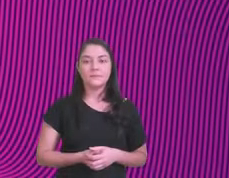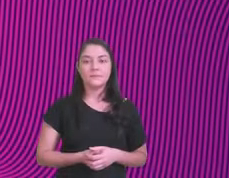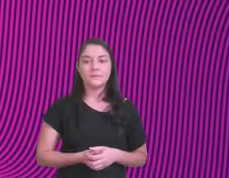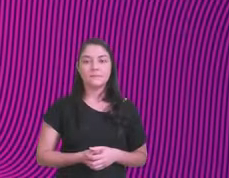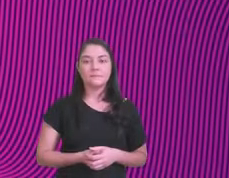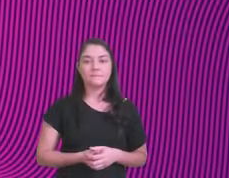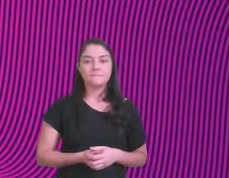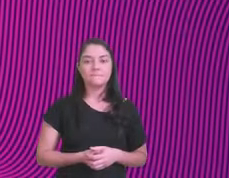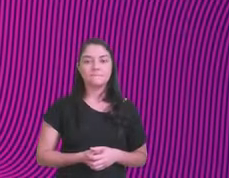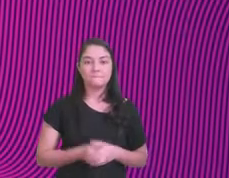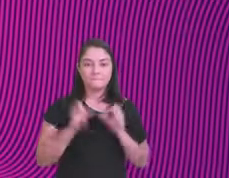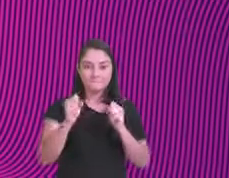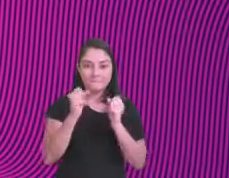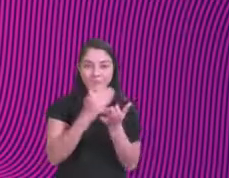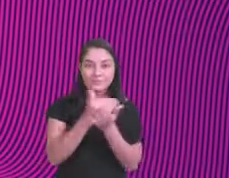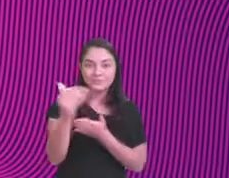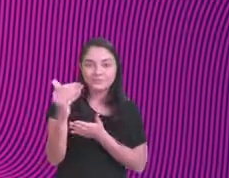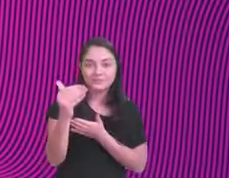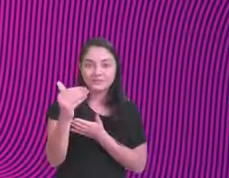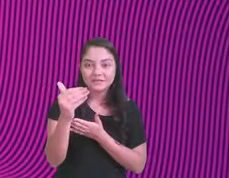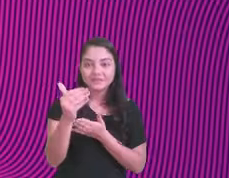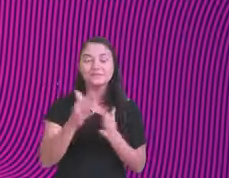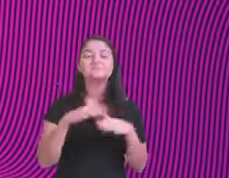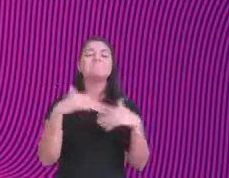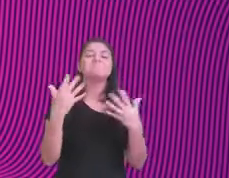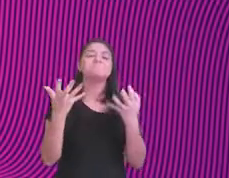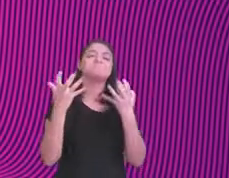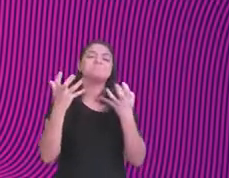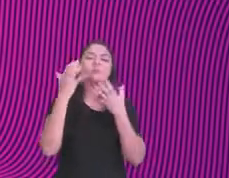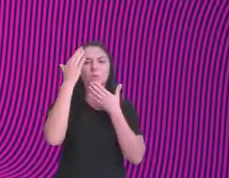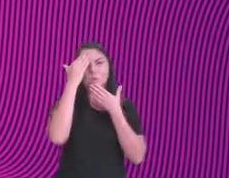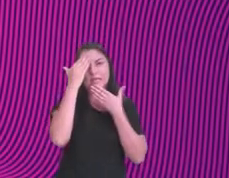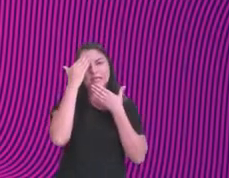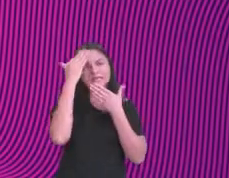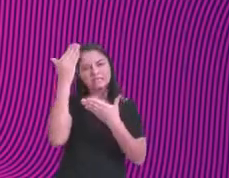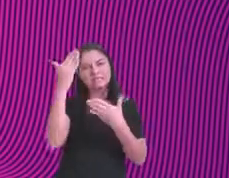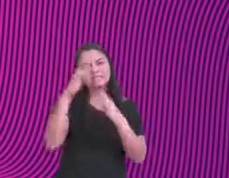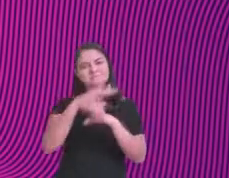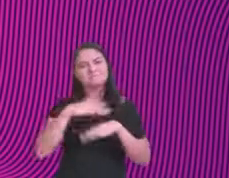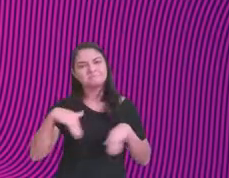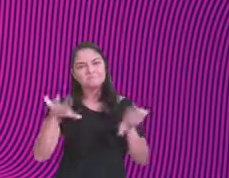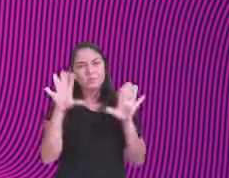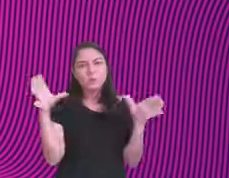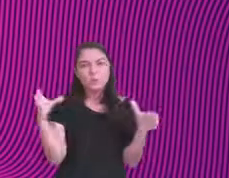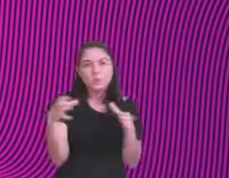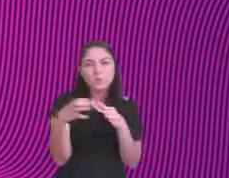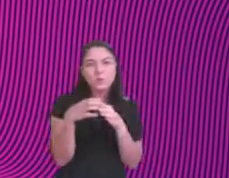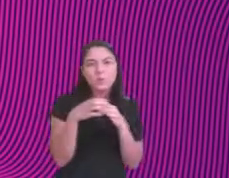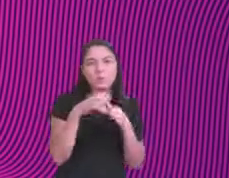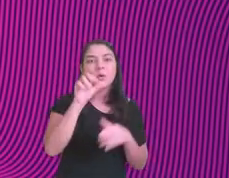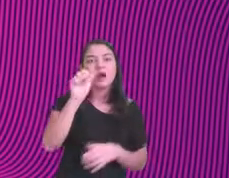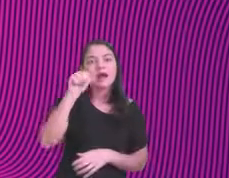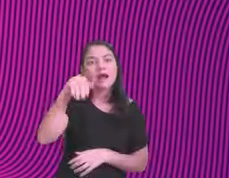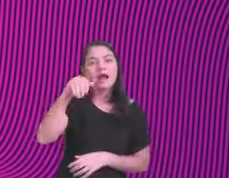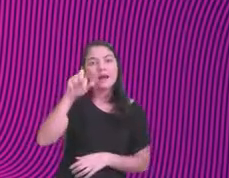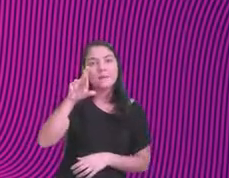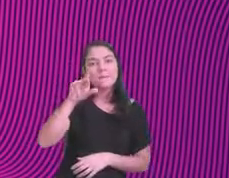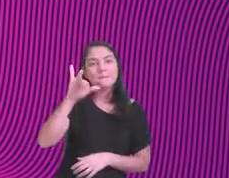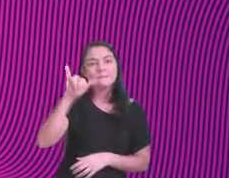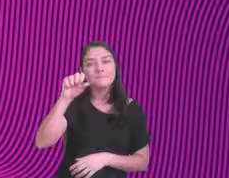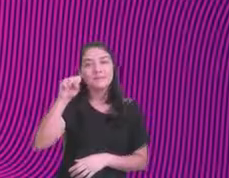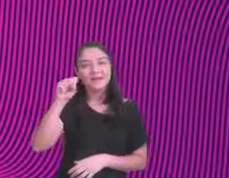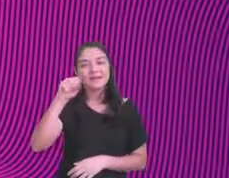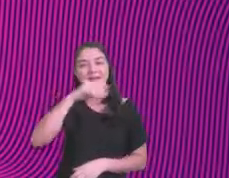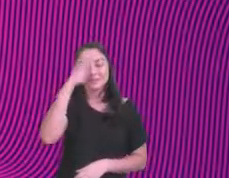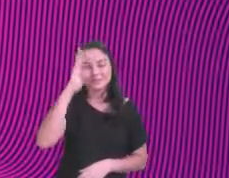Podemos. Bom, primeiro eu queria agradecer a toda a equipe do Américas, do Grupo Américas Brasil, em nome